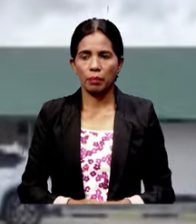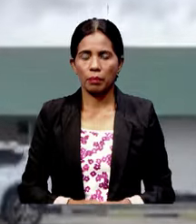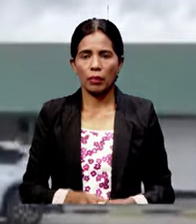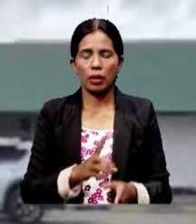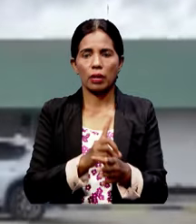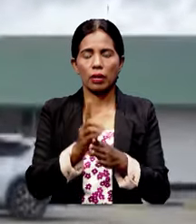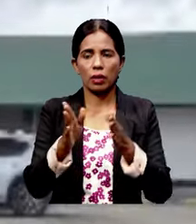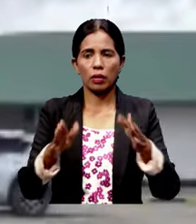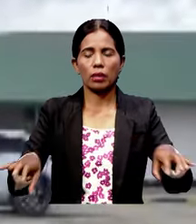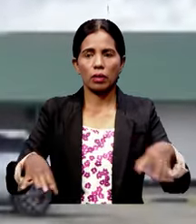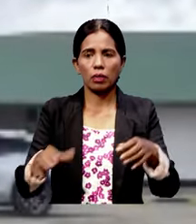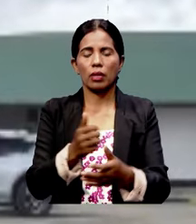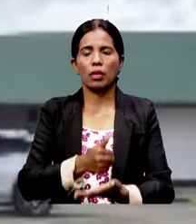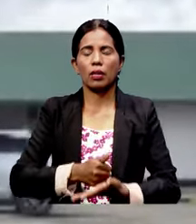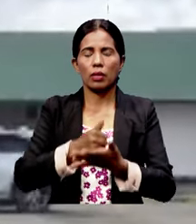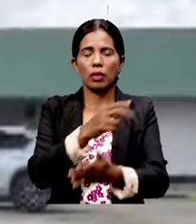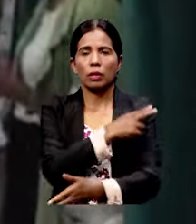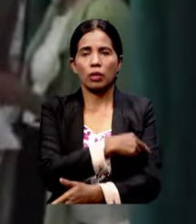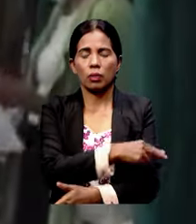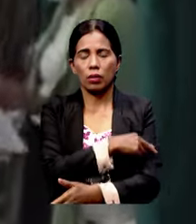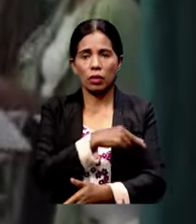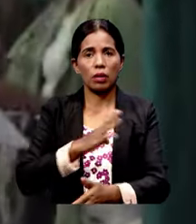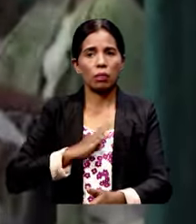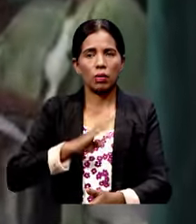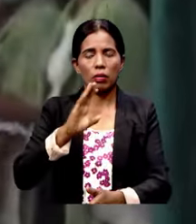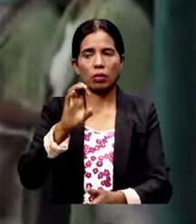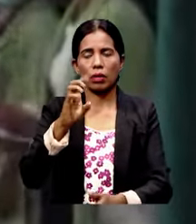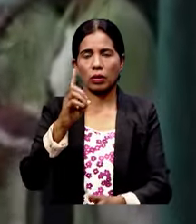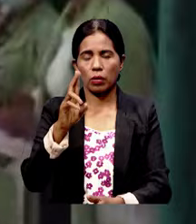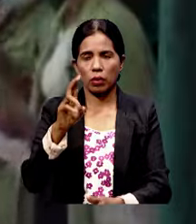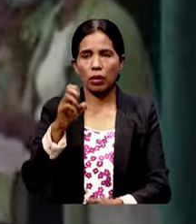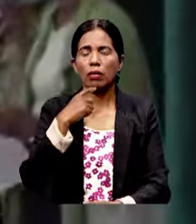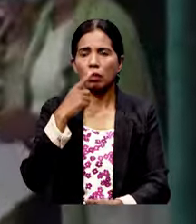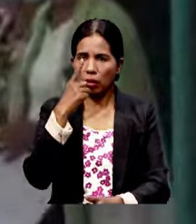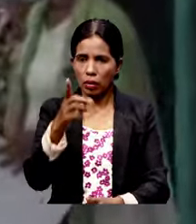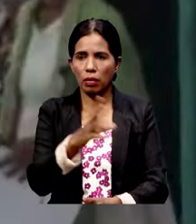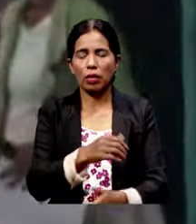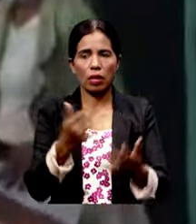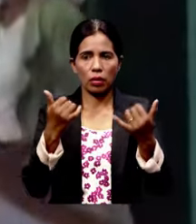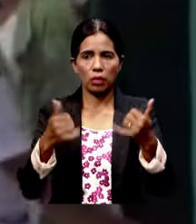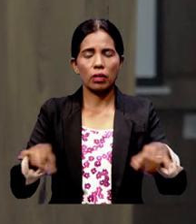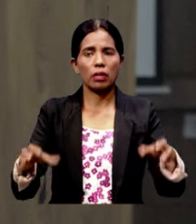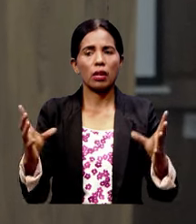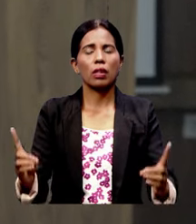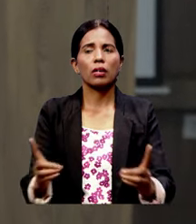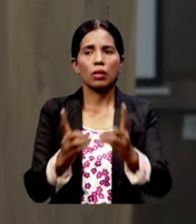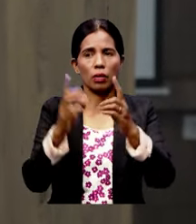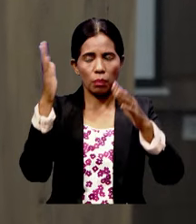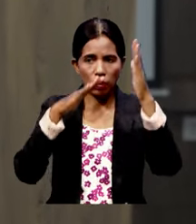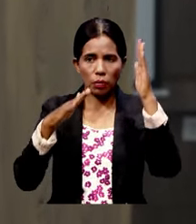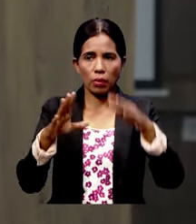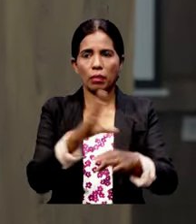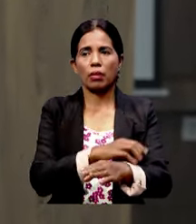Diretora Serviço Assistência Clínica Hospital Regional Eduardo Ximenes Baucau Hateten, dada um nesirassor problema recurso